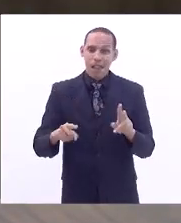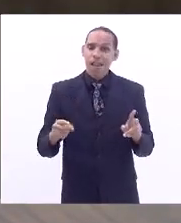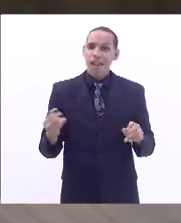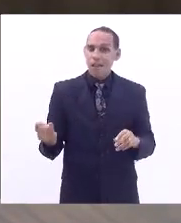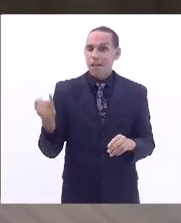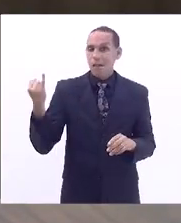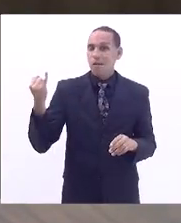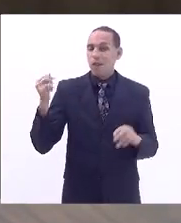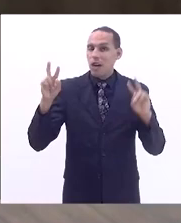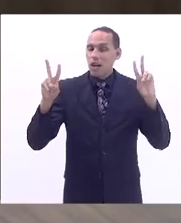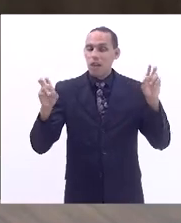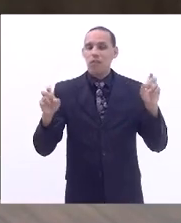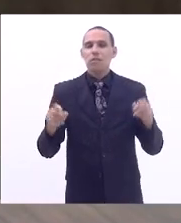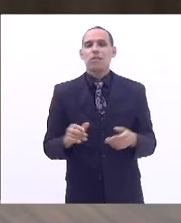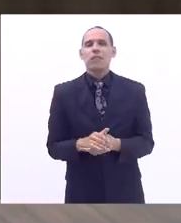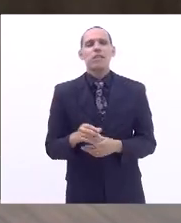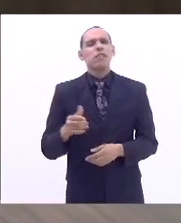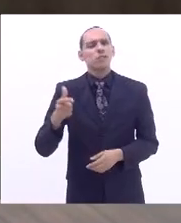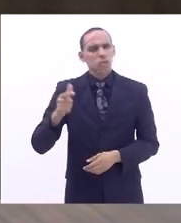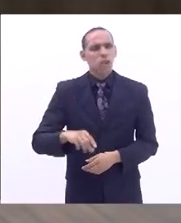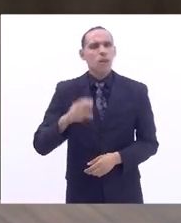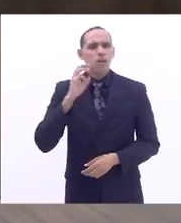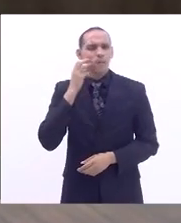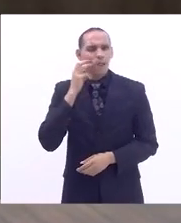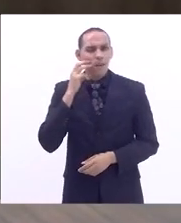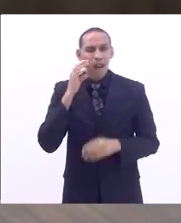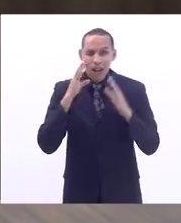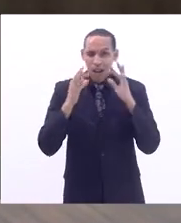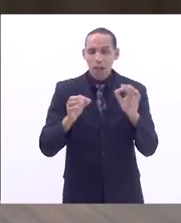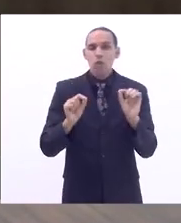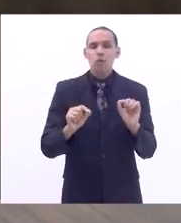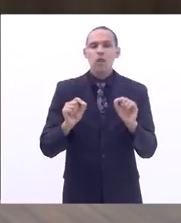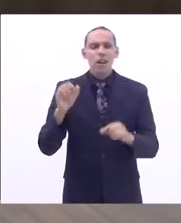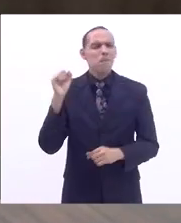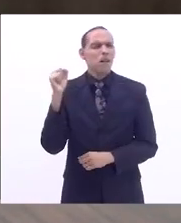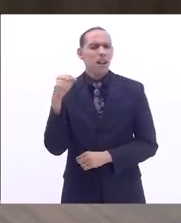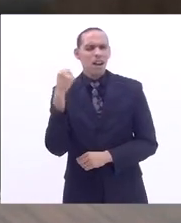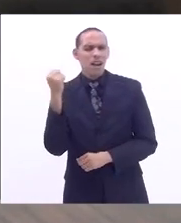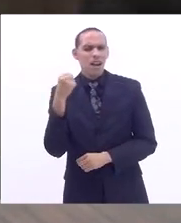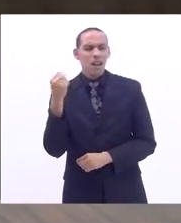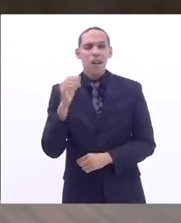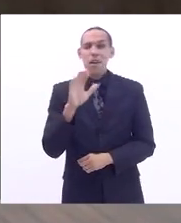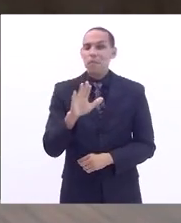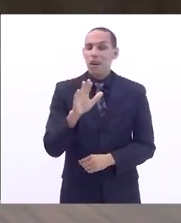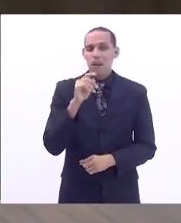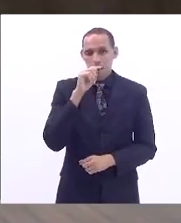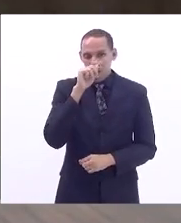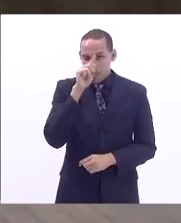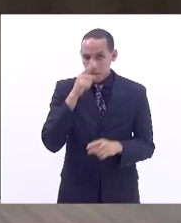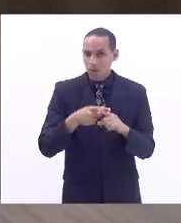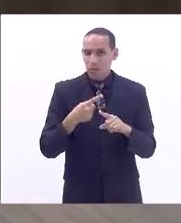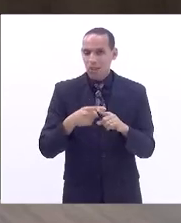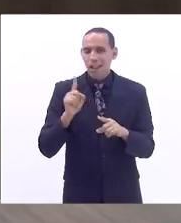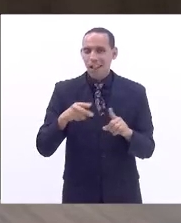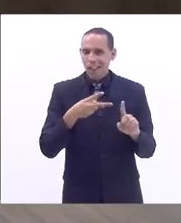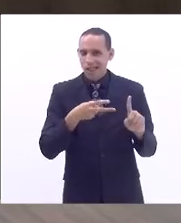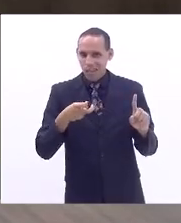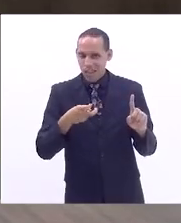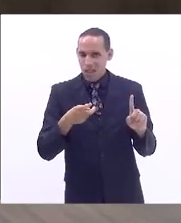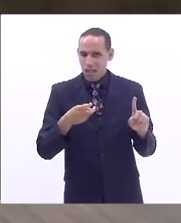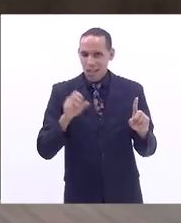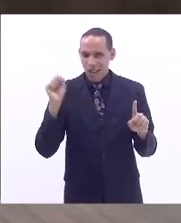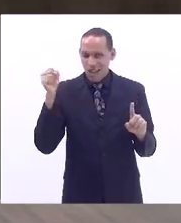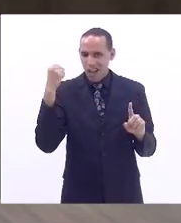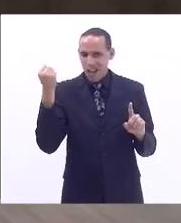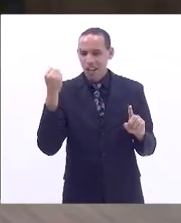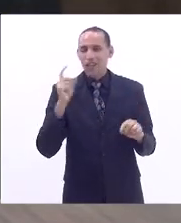importante repito que Deputado waldeck chamou atenção é gravíssimo mas não é gravíssimo que é o reconhecimento